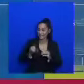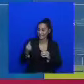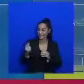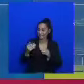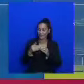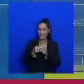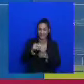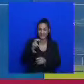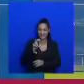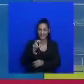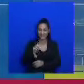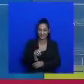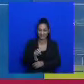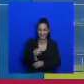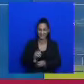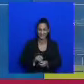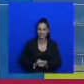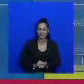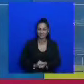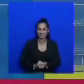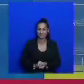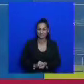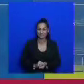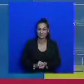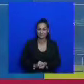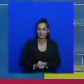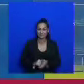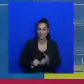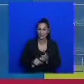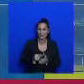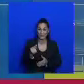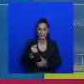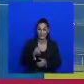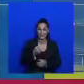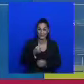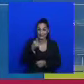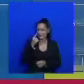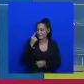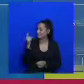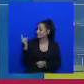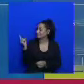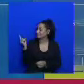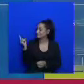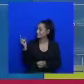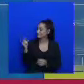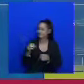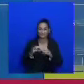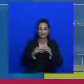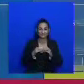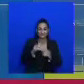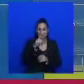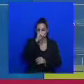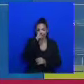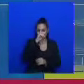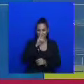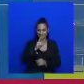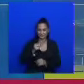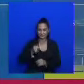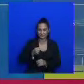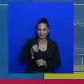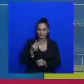de 0, 1 a 50. Vamos chamar o primeiro número. Bola amarela,